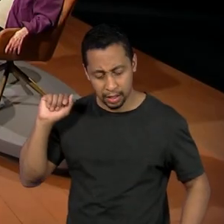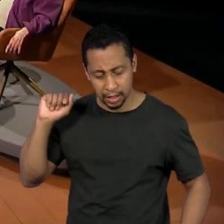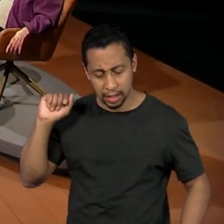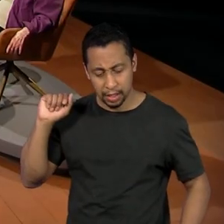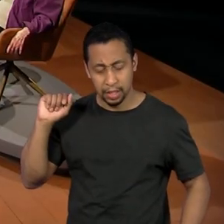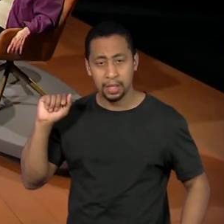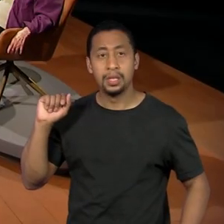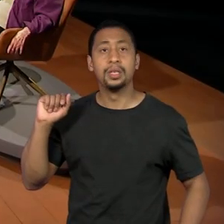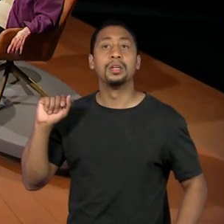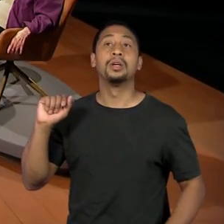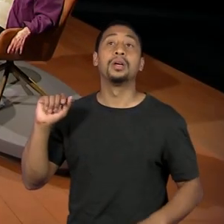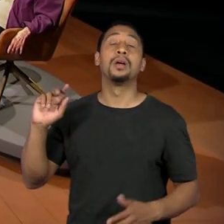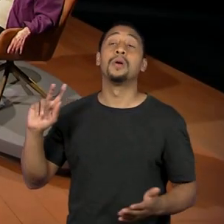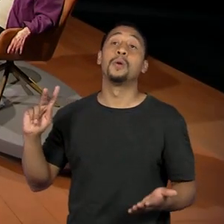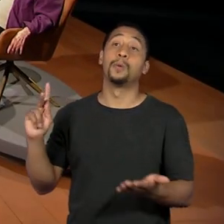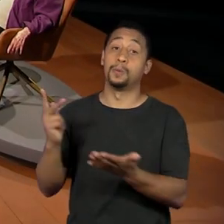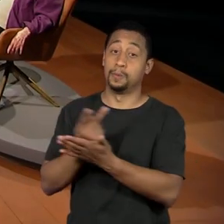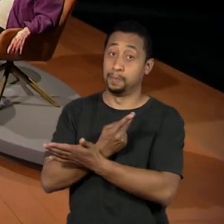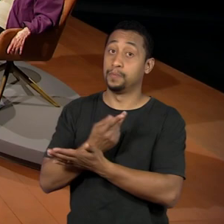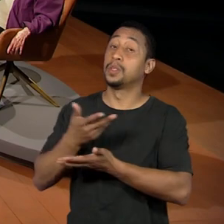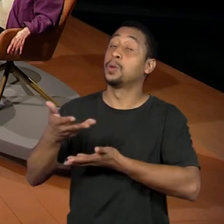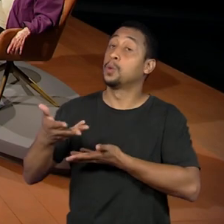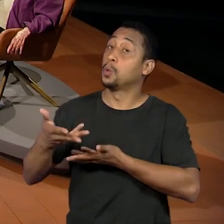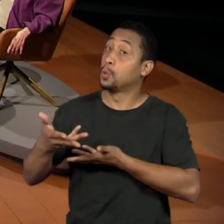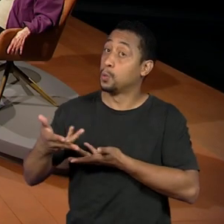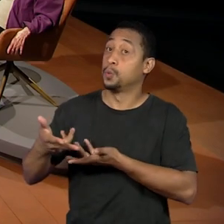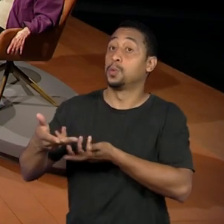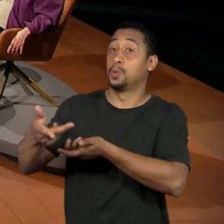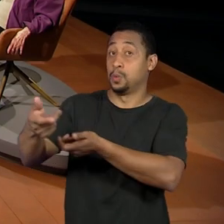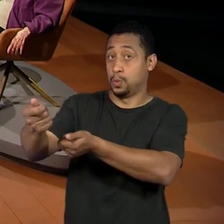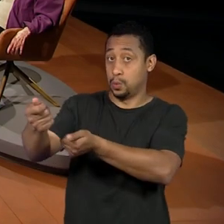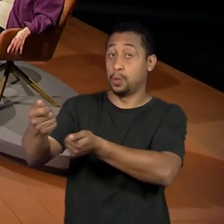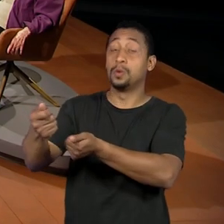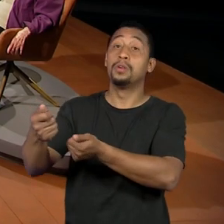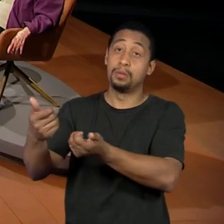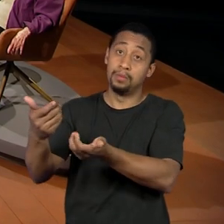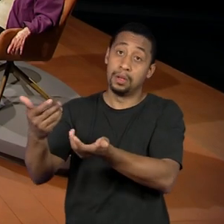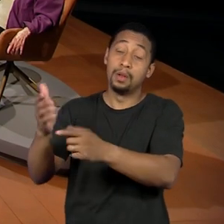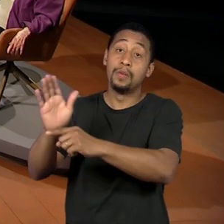eu fui convidado para fazer um filme na Dinamarca.